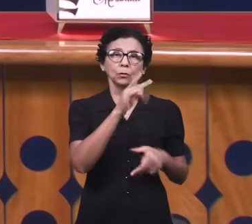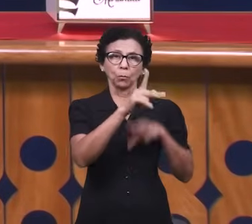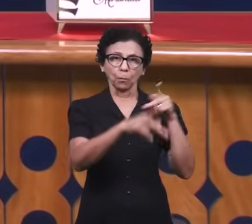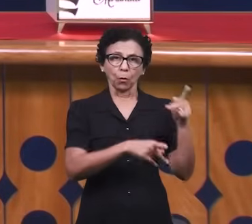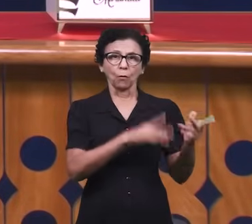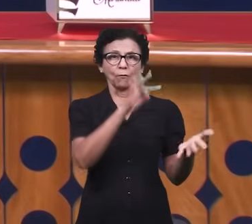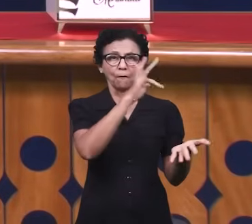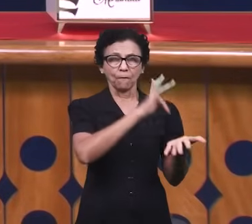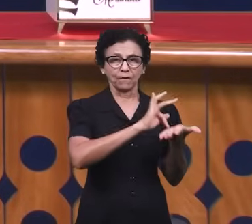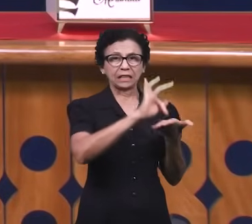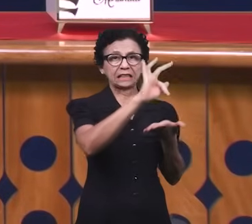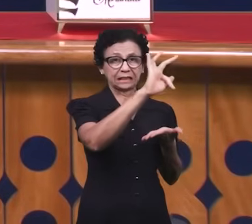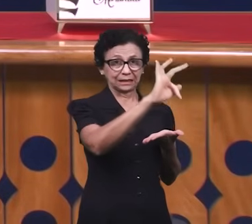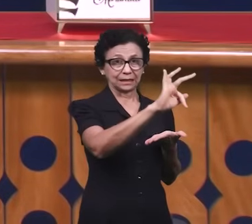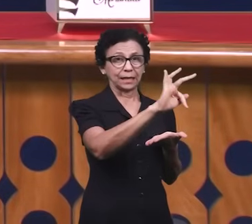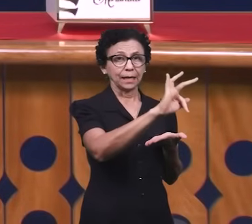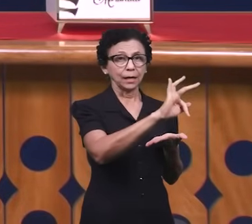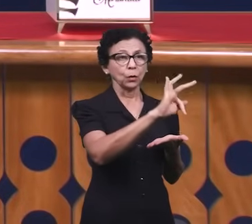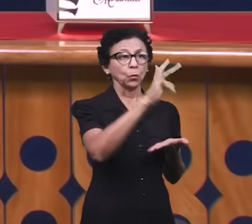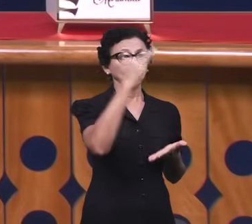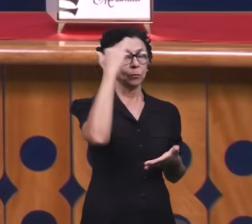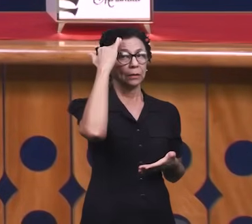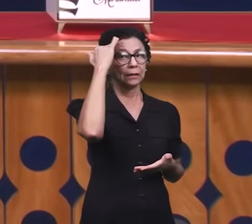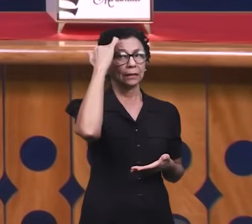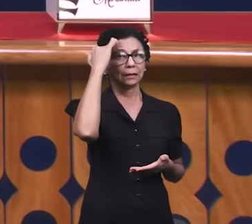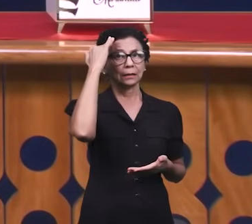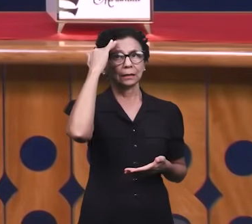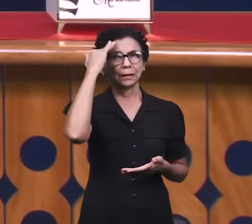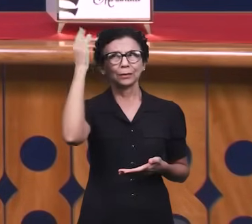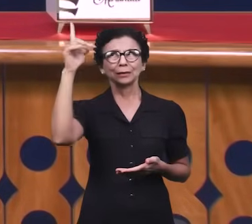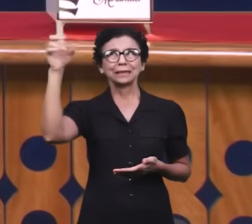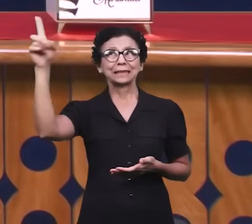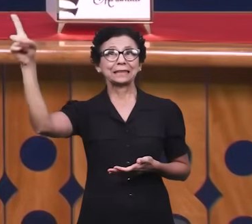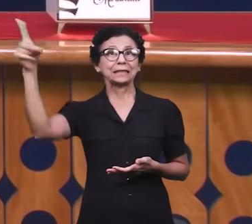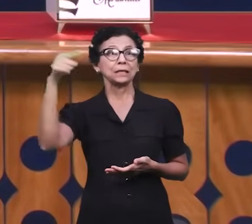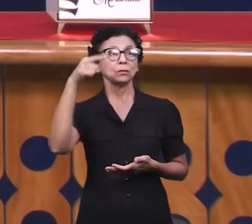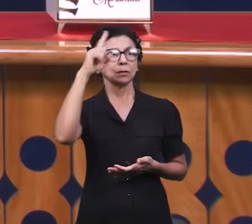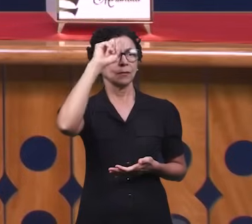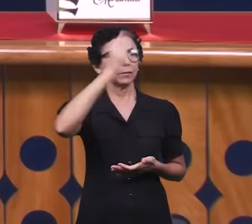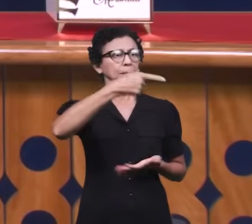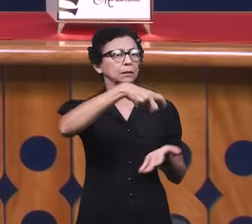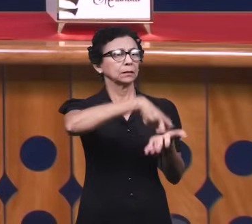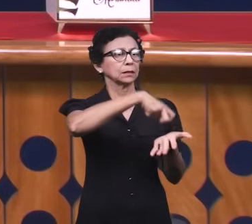entendendo que era Deus que estava operando nos castigos que aconteceram,